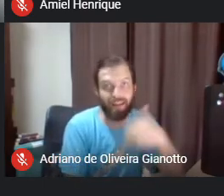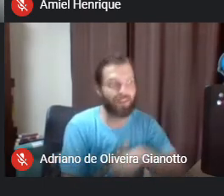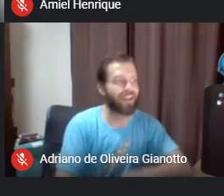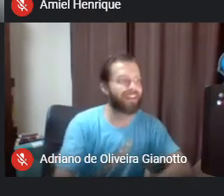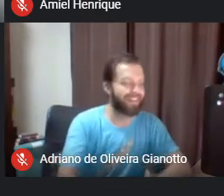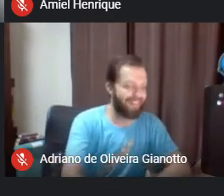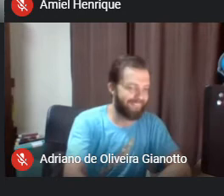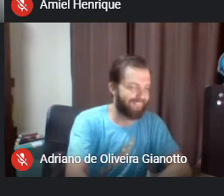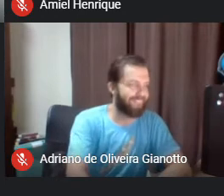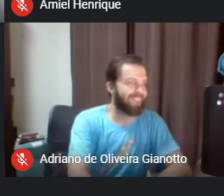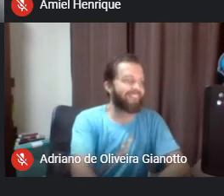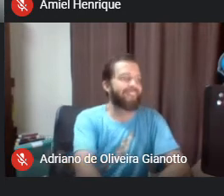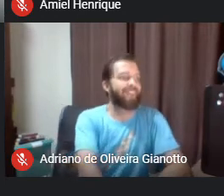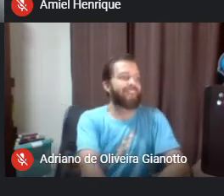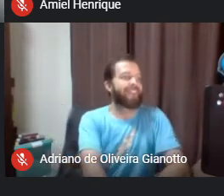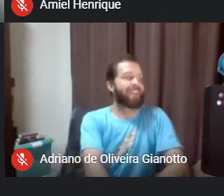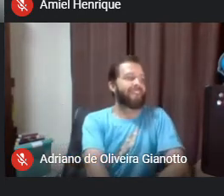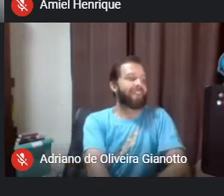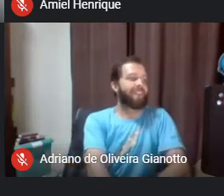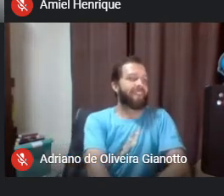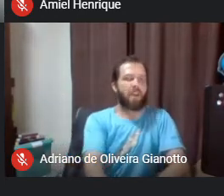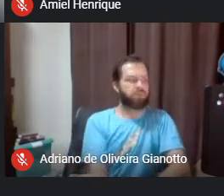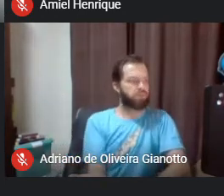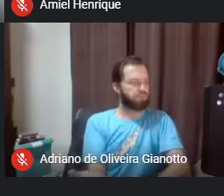anos, 100 anos, é muito tempo.